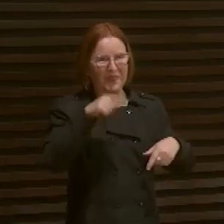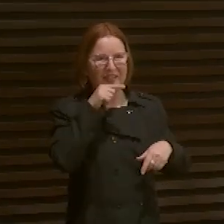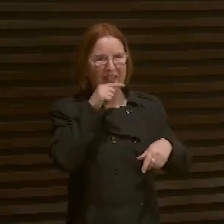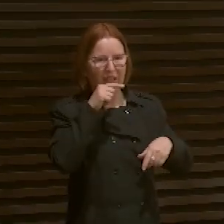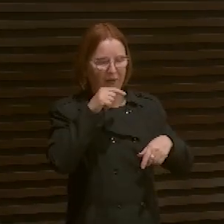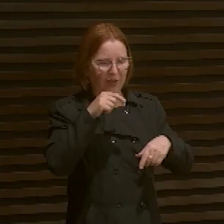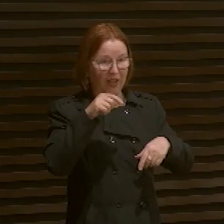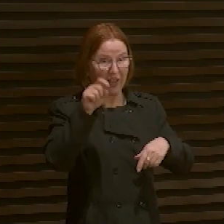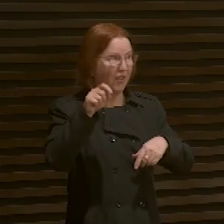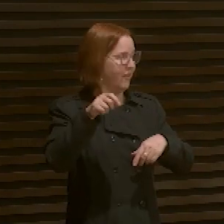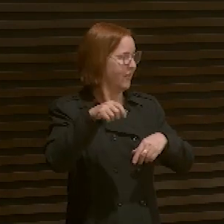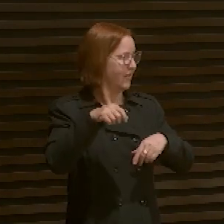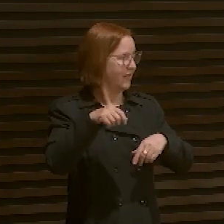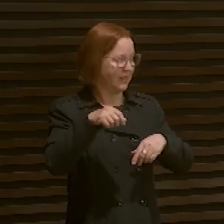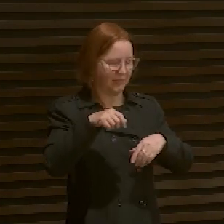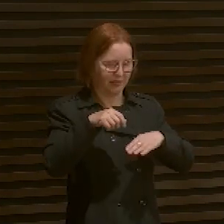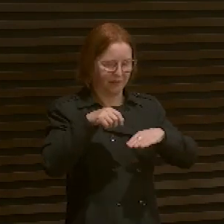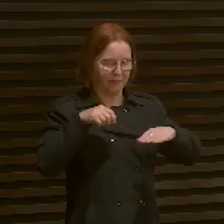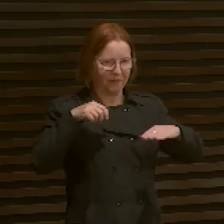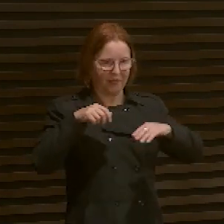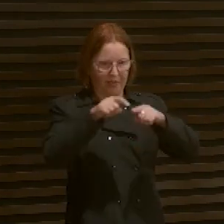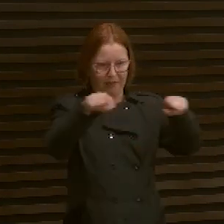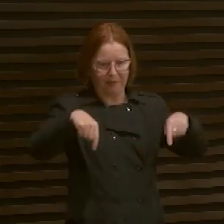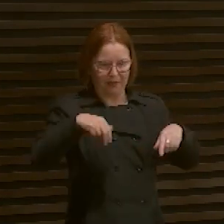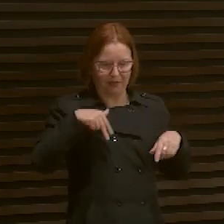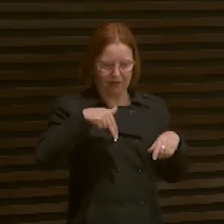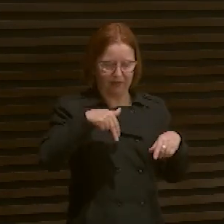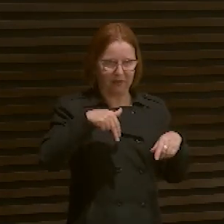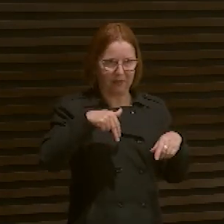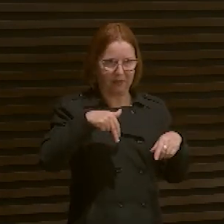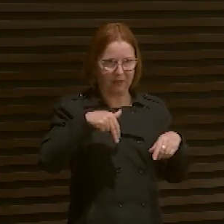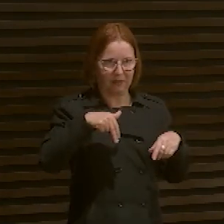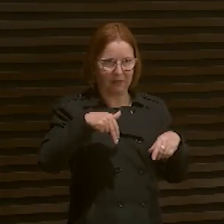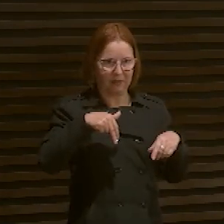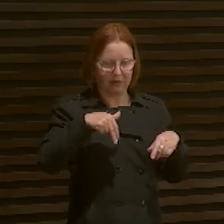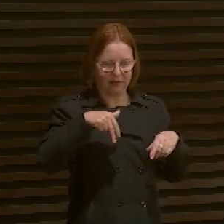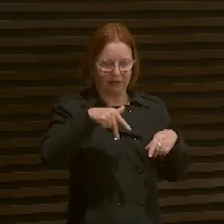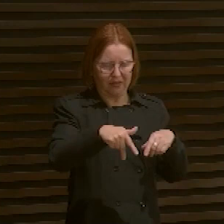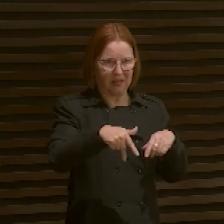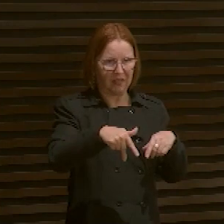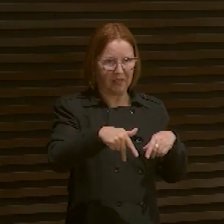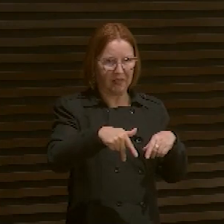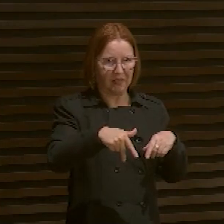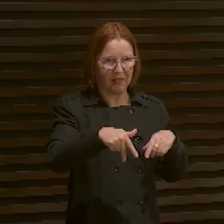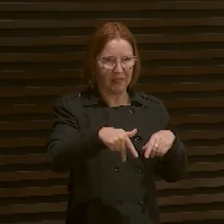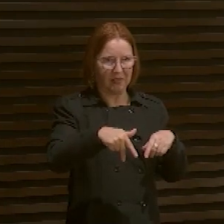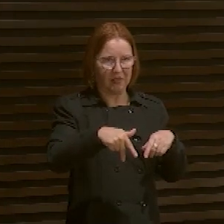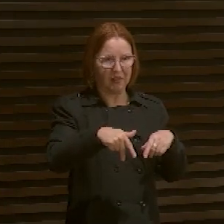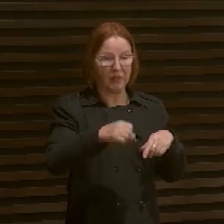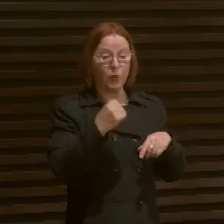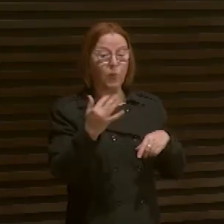está a água. Aí você dá um passo para frente. Quanto tempo demora para você afundar? Uma fração de